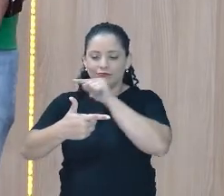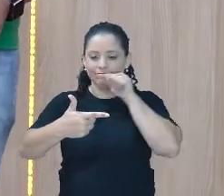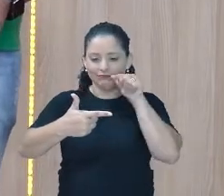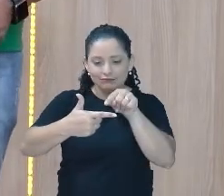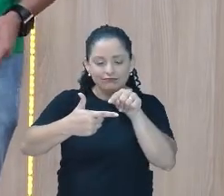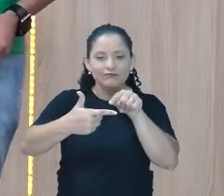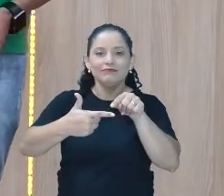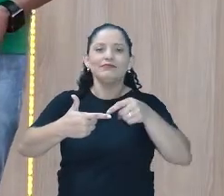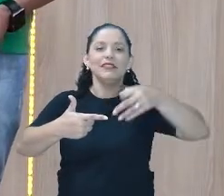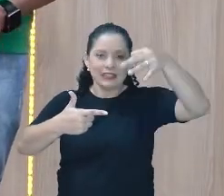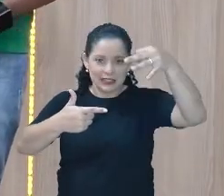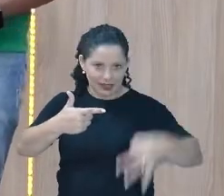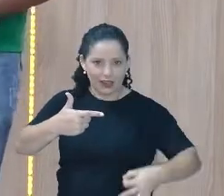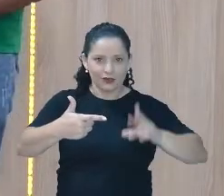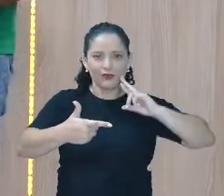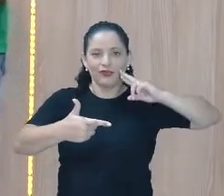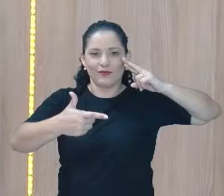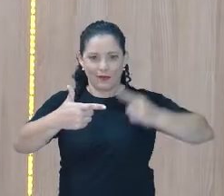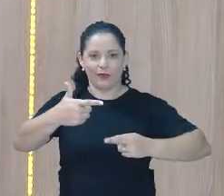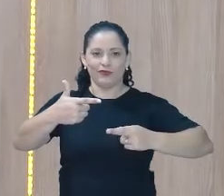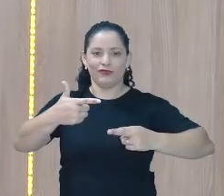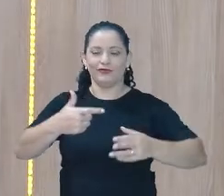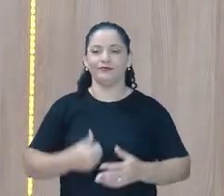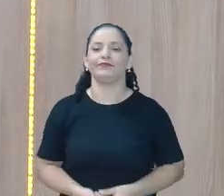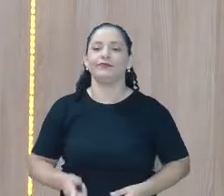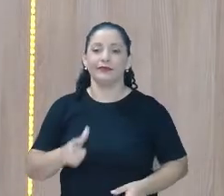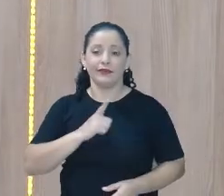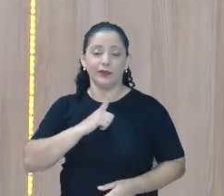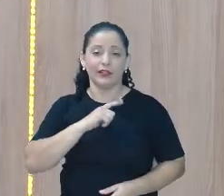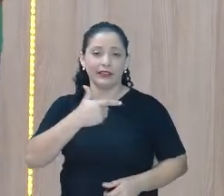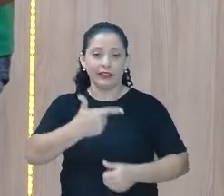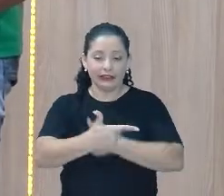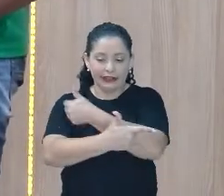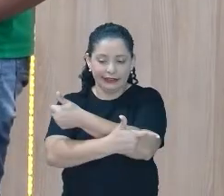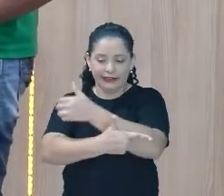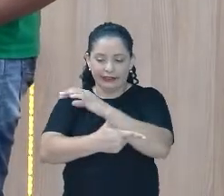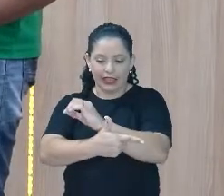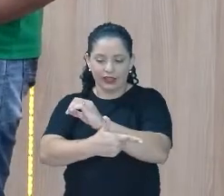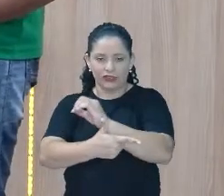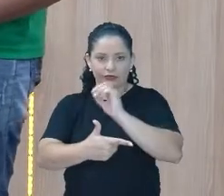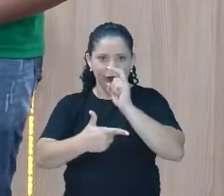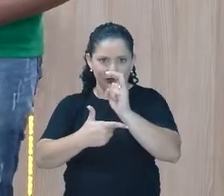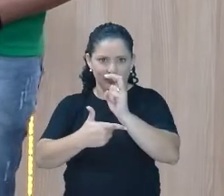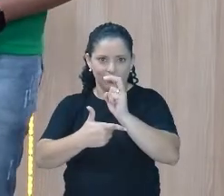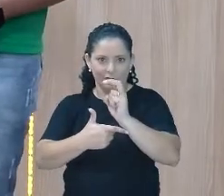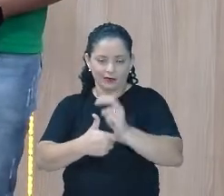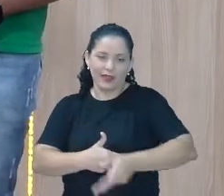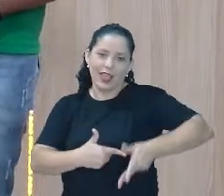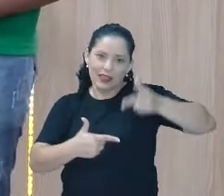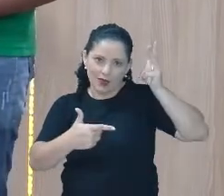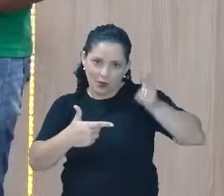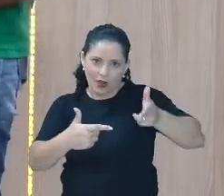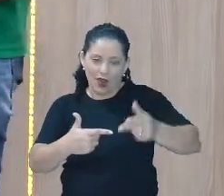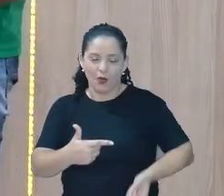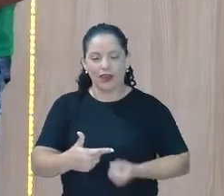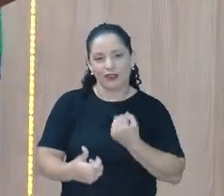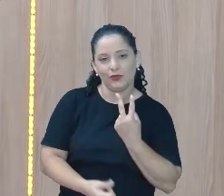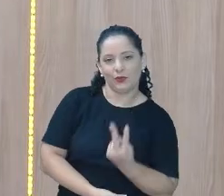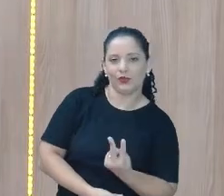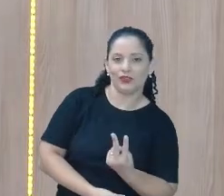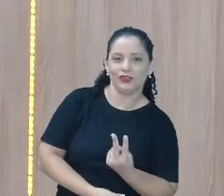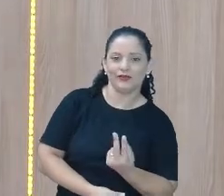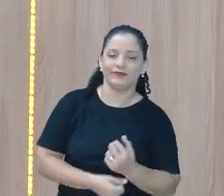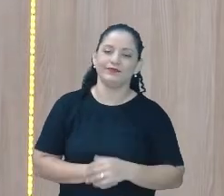divisão vai estar correta, certo? Então, eu tenho aí 10 dividido por 5 é igual a 2, tá?